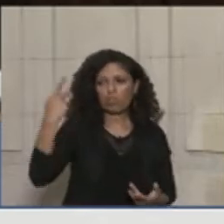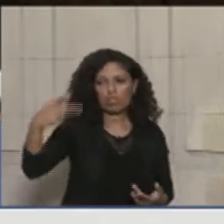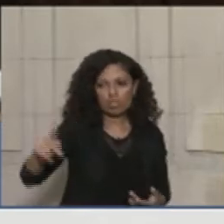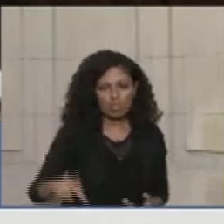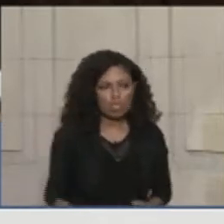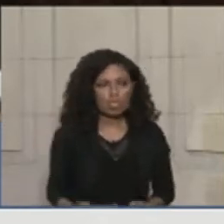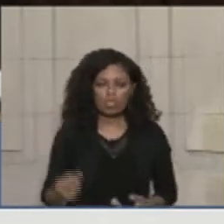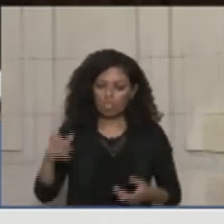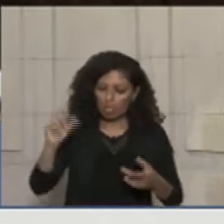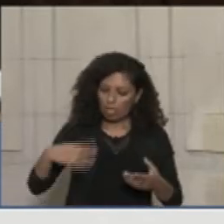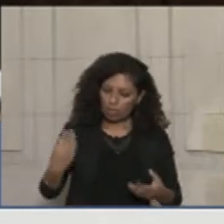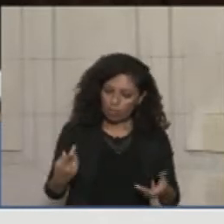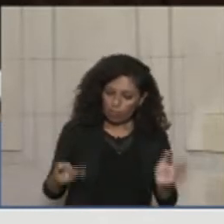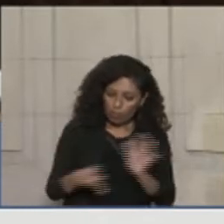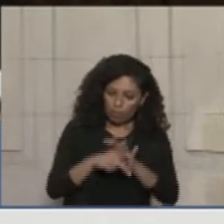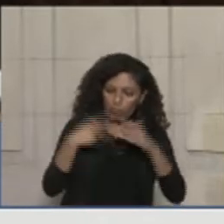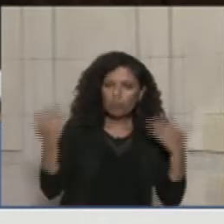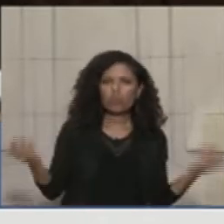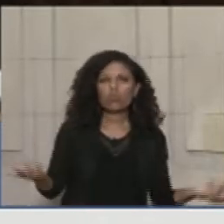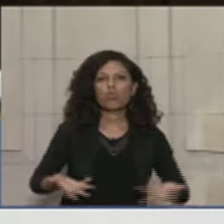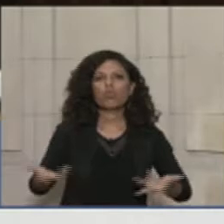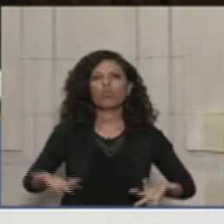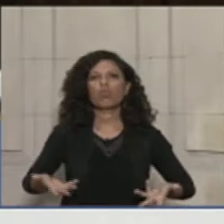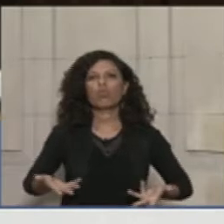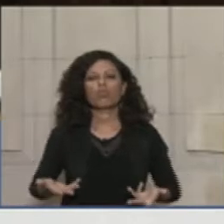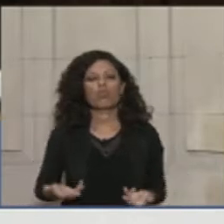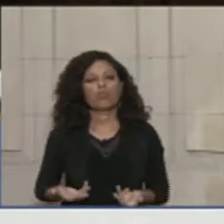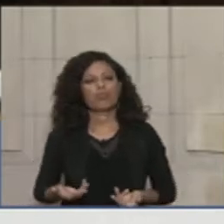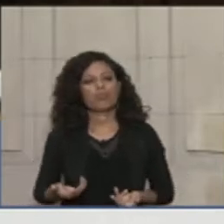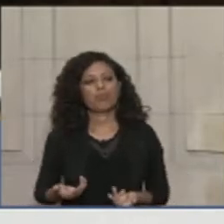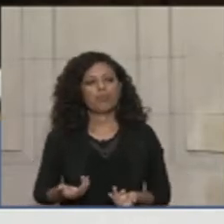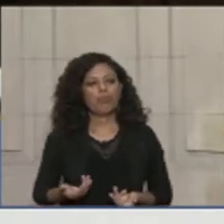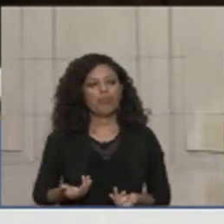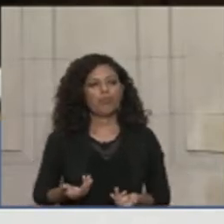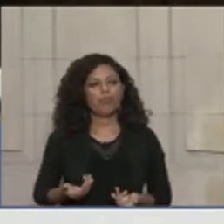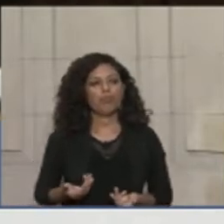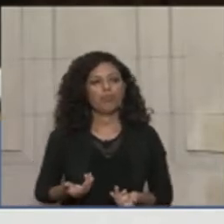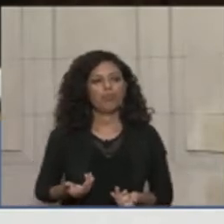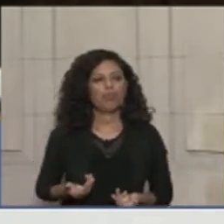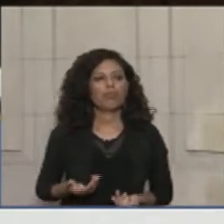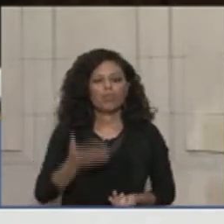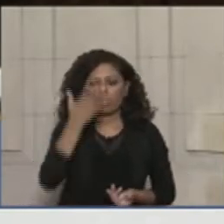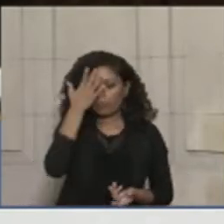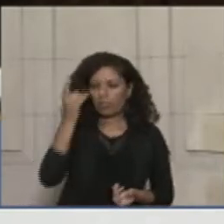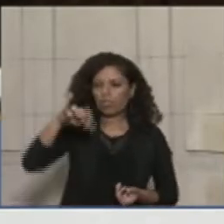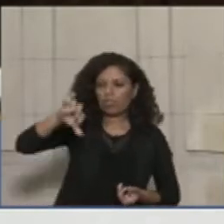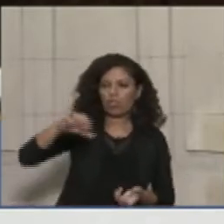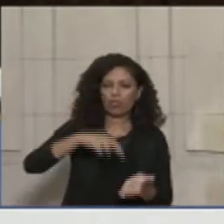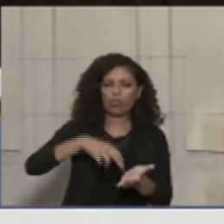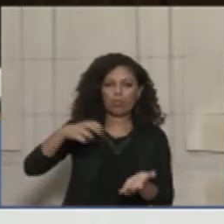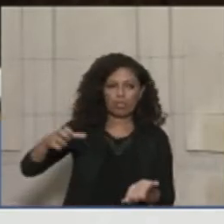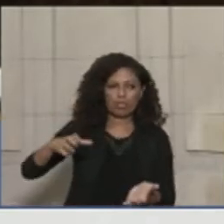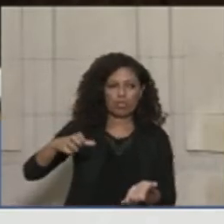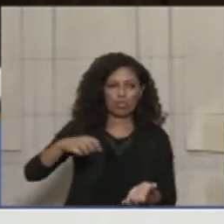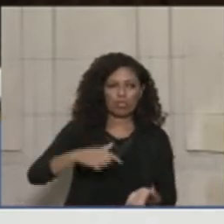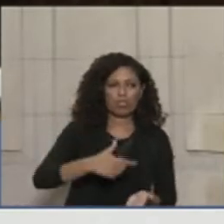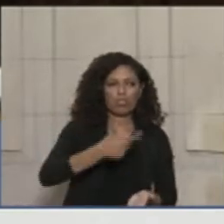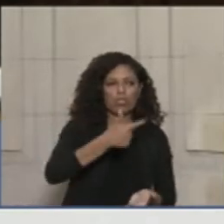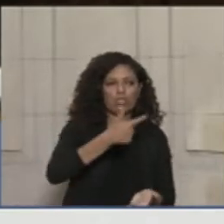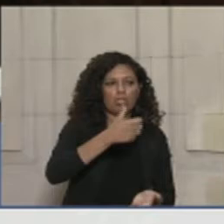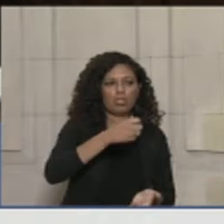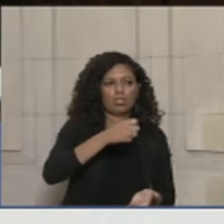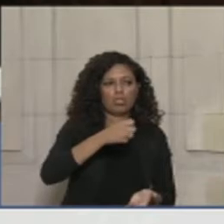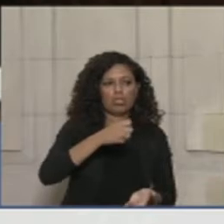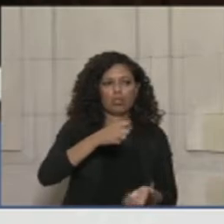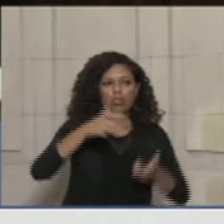estão mais vivos do que nunca em nossa democracia. E nesse sentido, amanhã às 9 horas, na sala